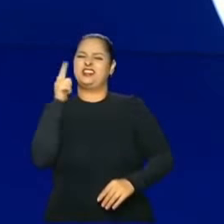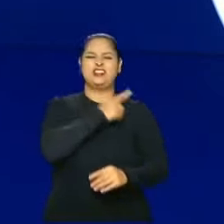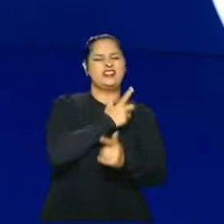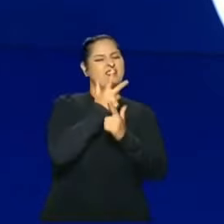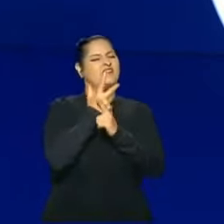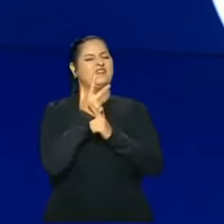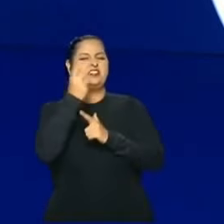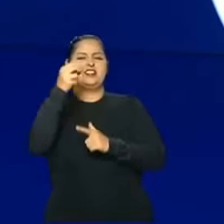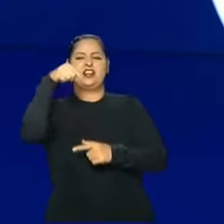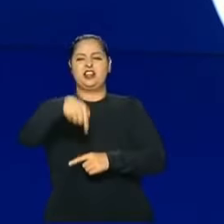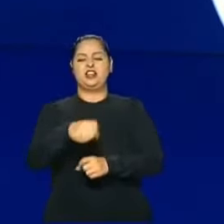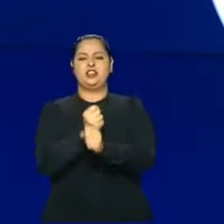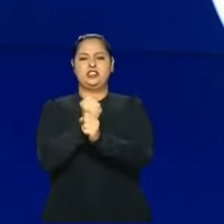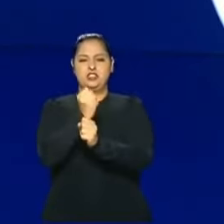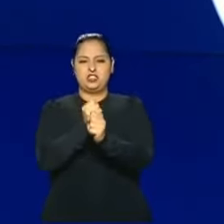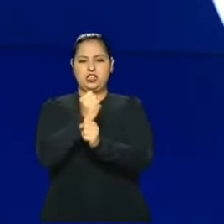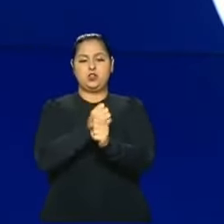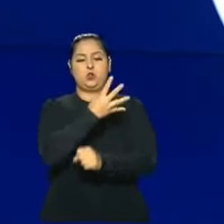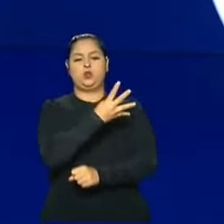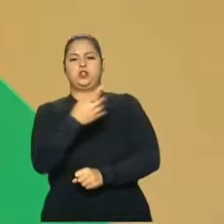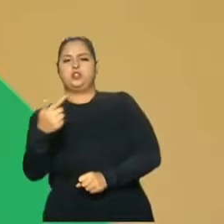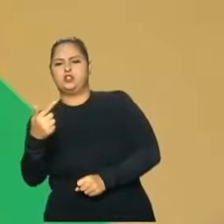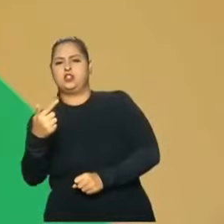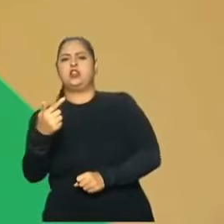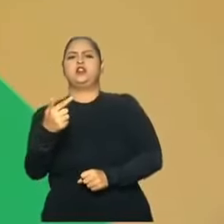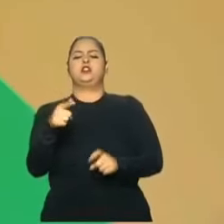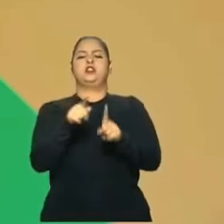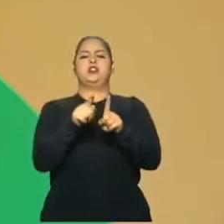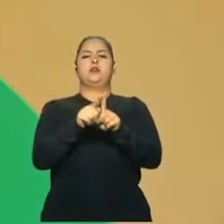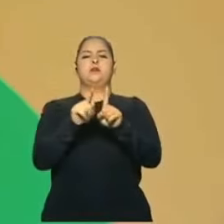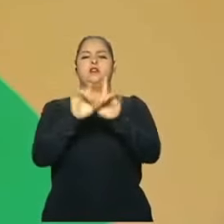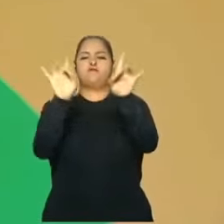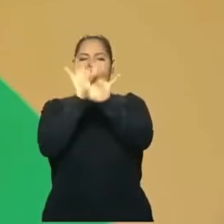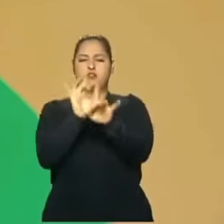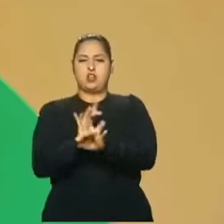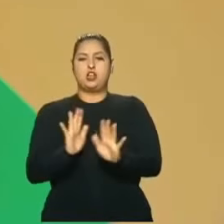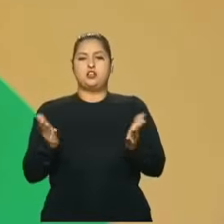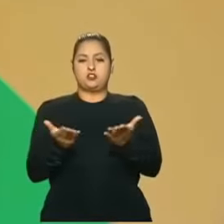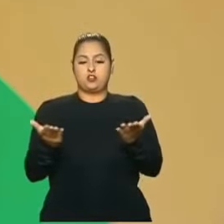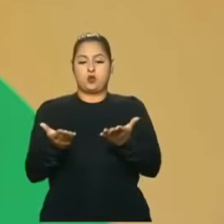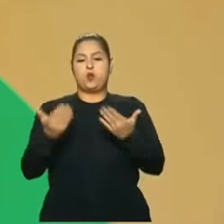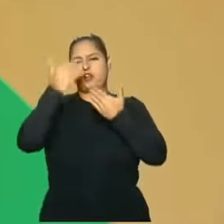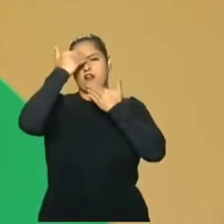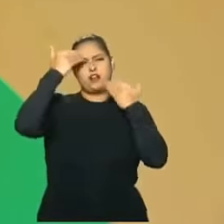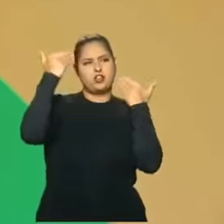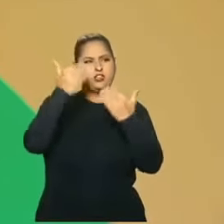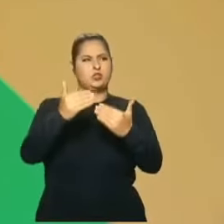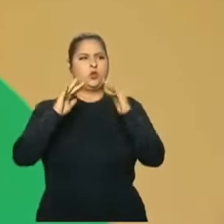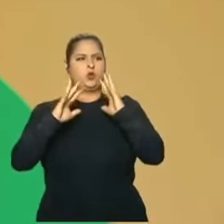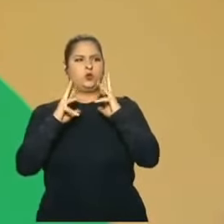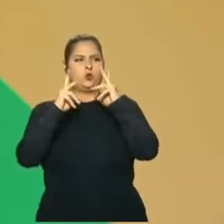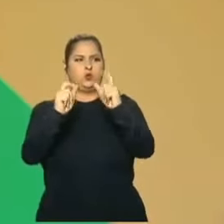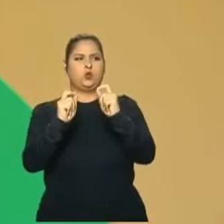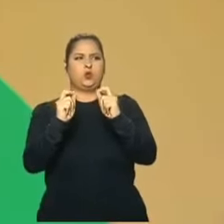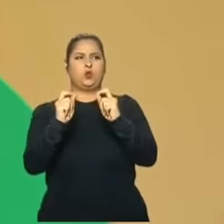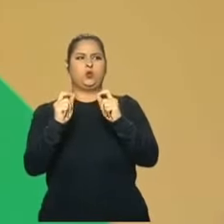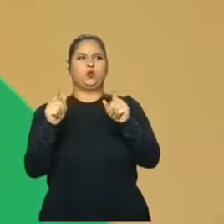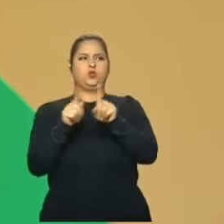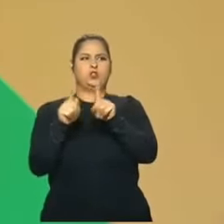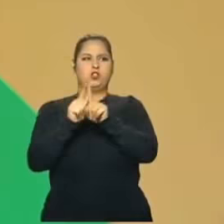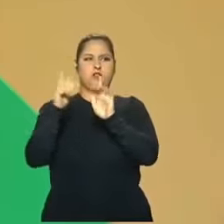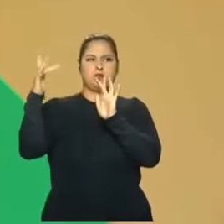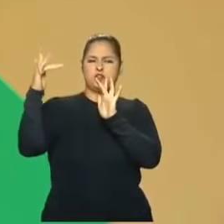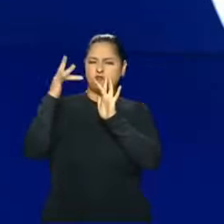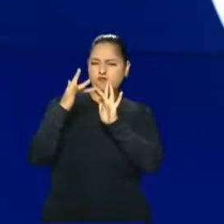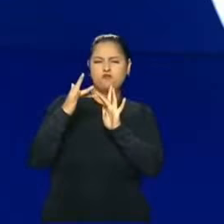desse ano entre as 47 composições finalistas. Queremos, desde já, agradecer a todos os compositores que inscreveram